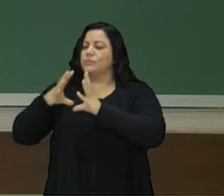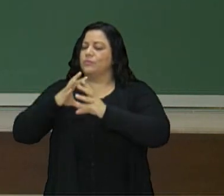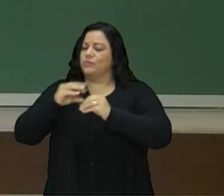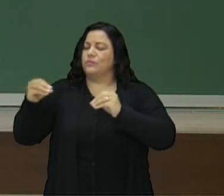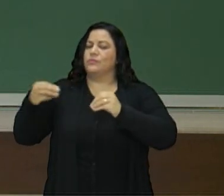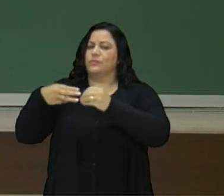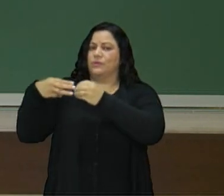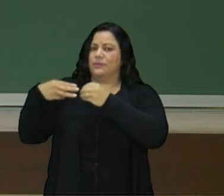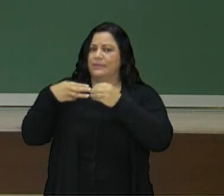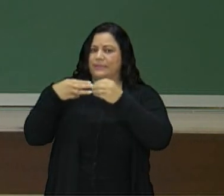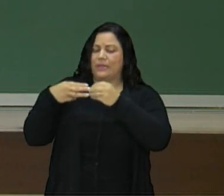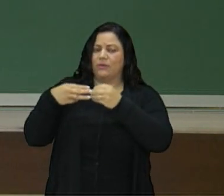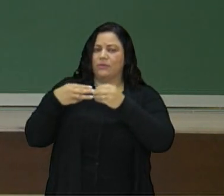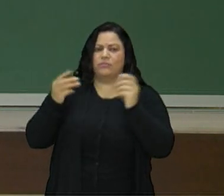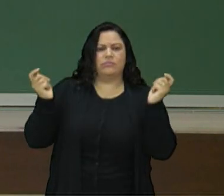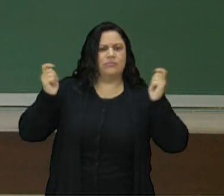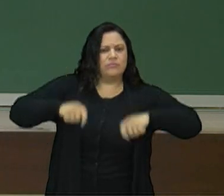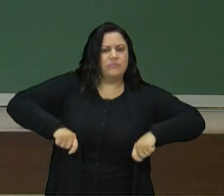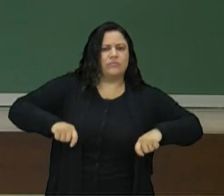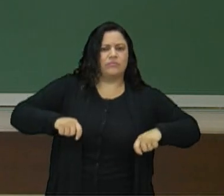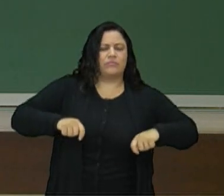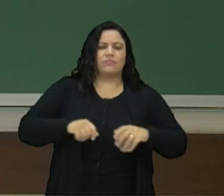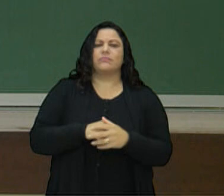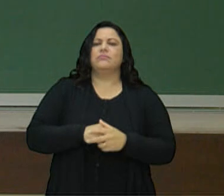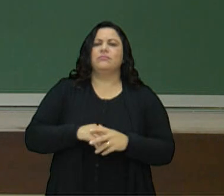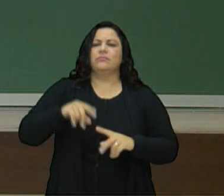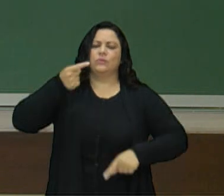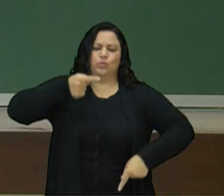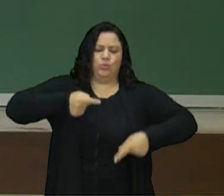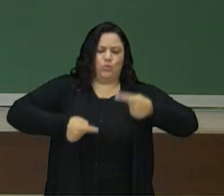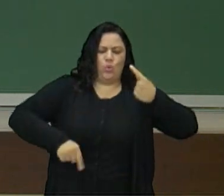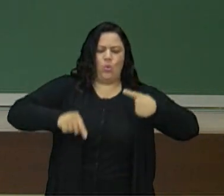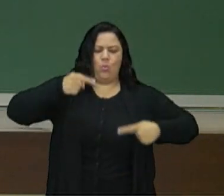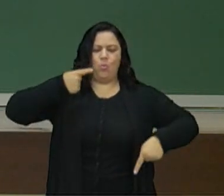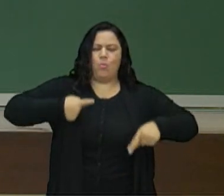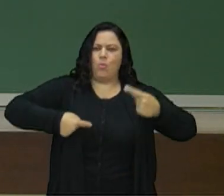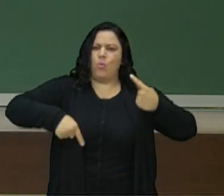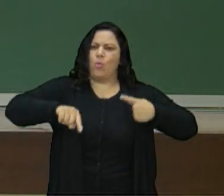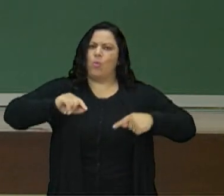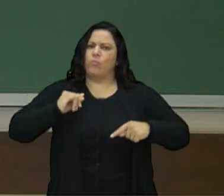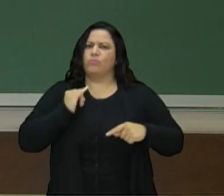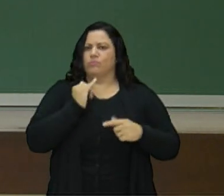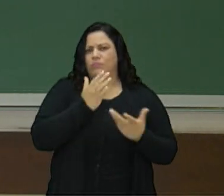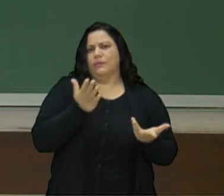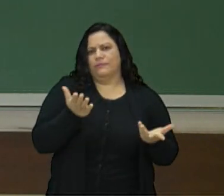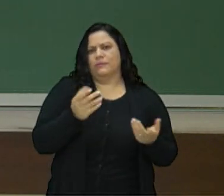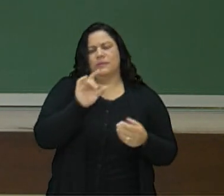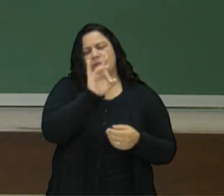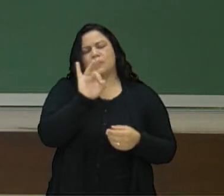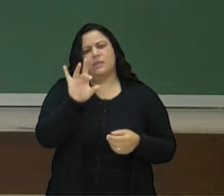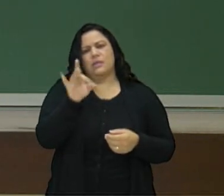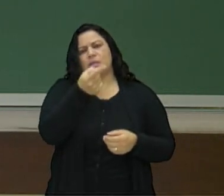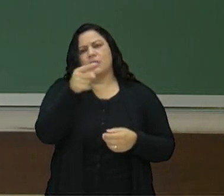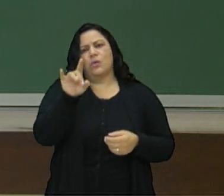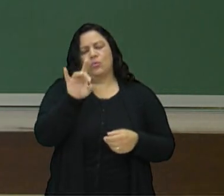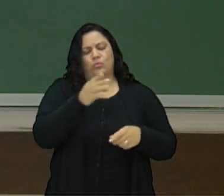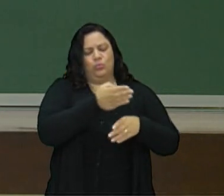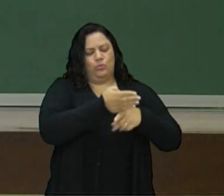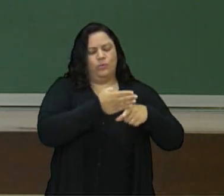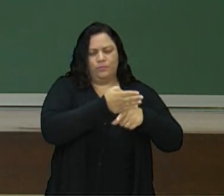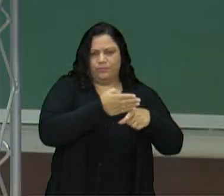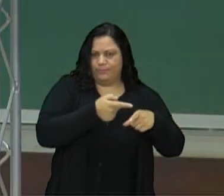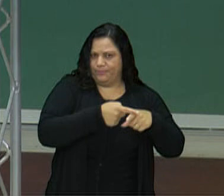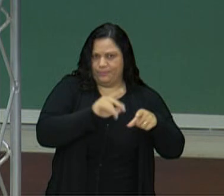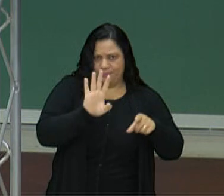outra, os hormônios, que avisam que está na hora da célula se multiplicar. Então, nem sempre só um ferimento é um sinal de multiplicação. Seguindo